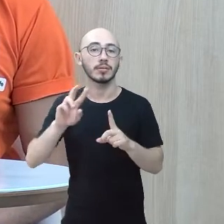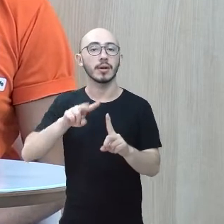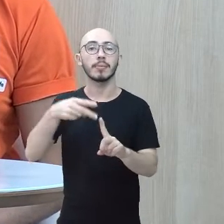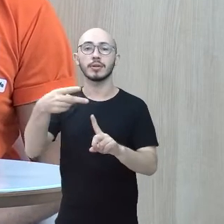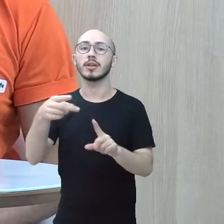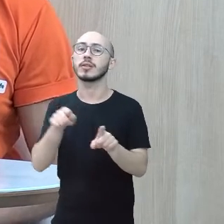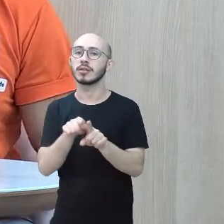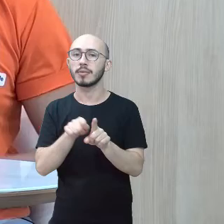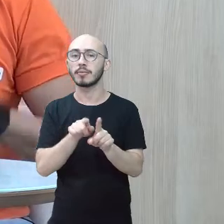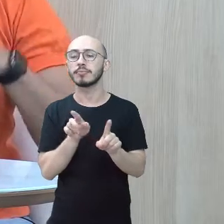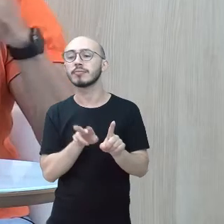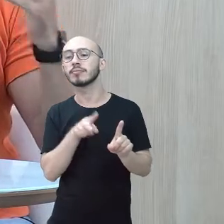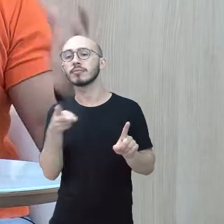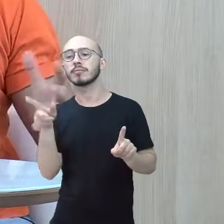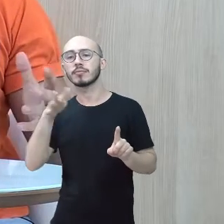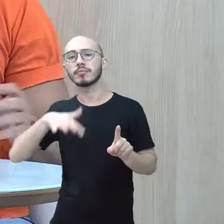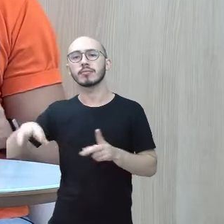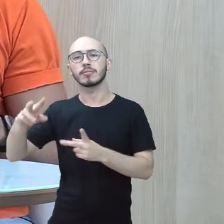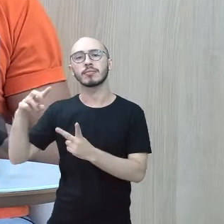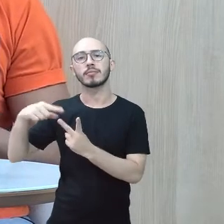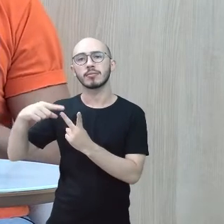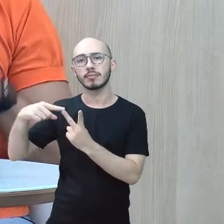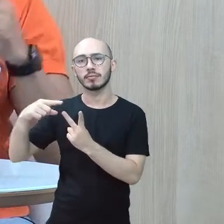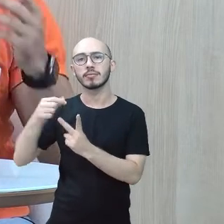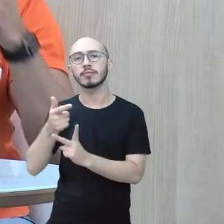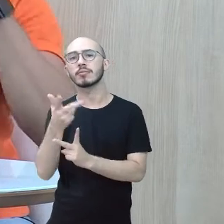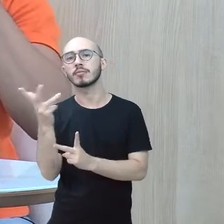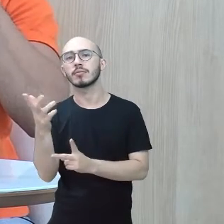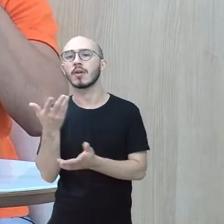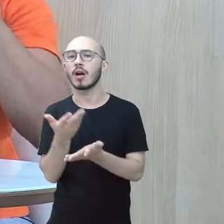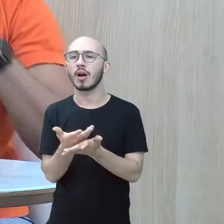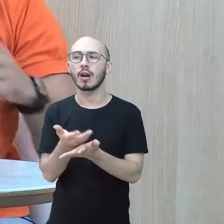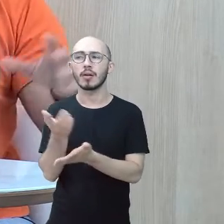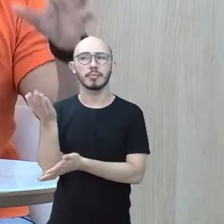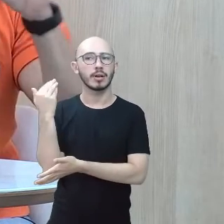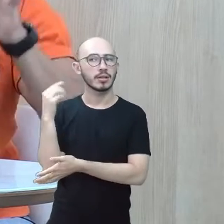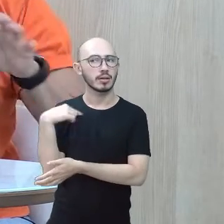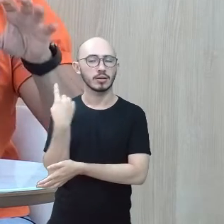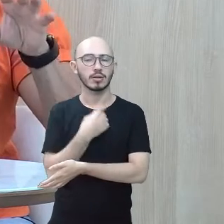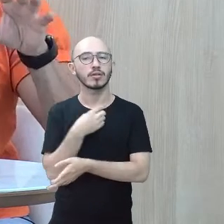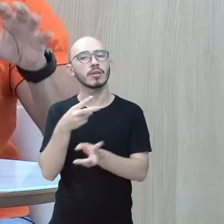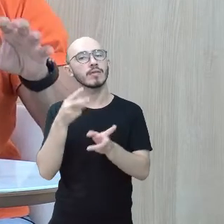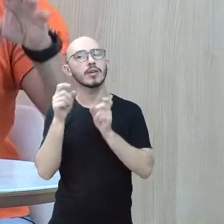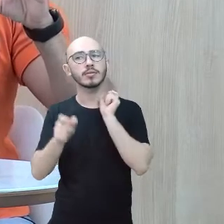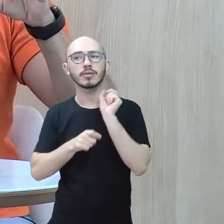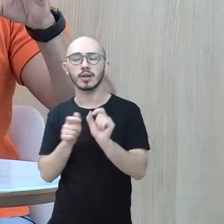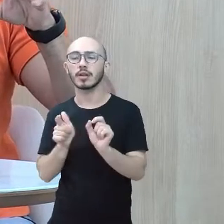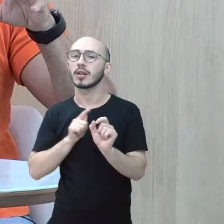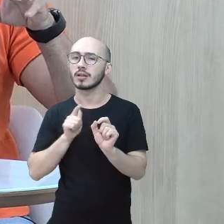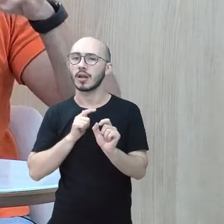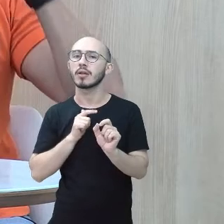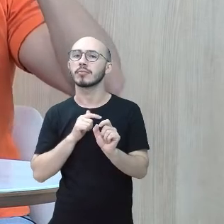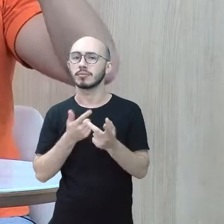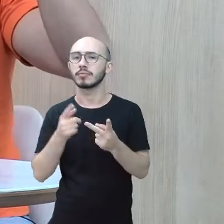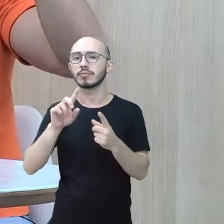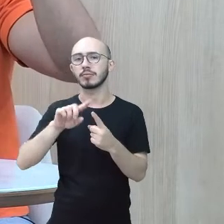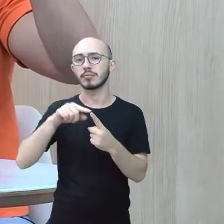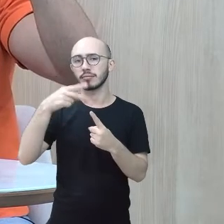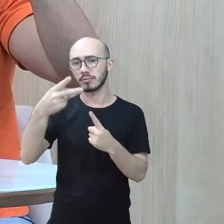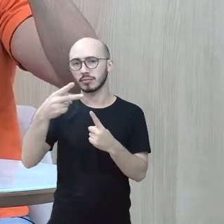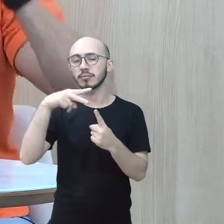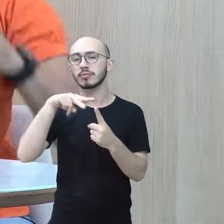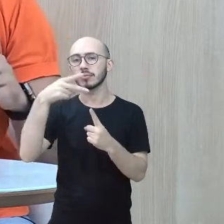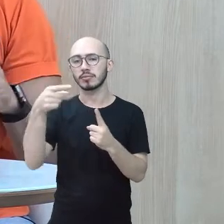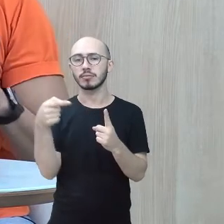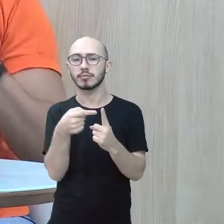da radiciação. Na aula anterior, a gente viu que a potência, ela tem a base, temos também o